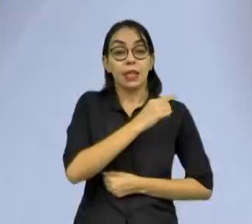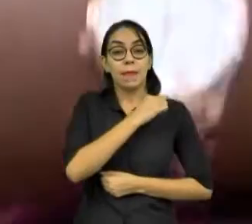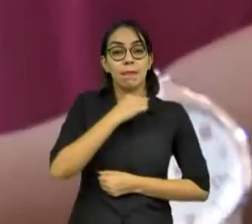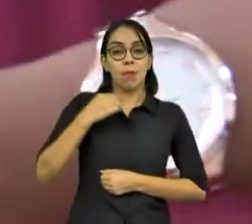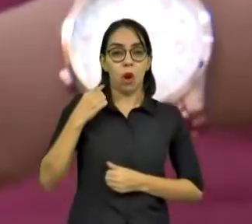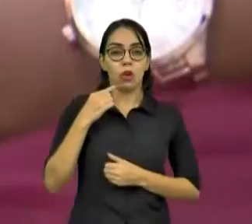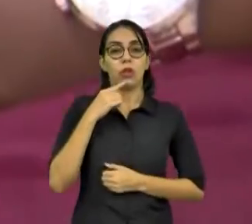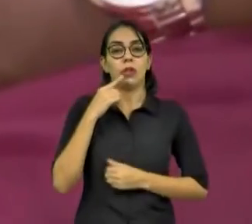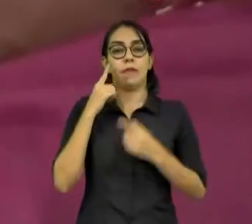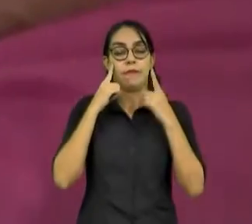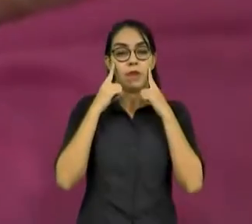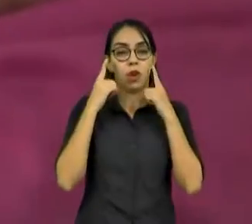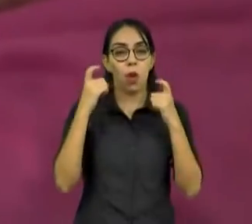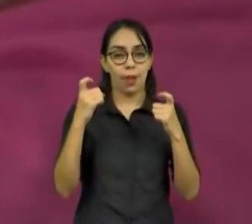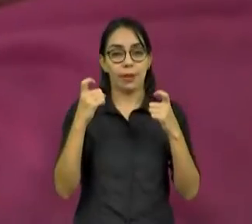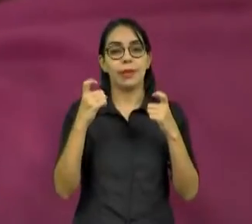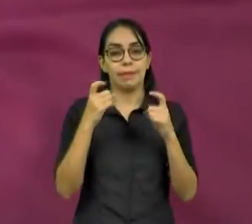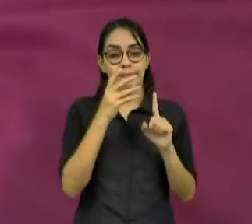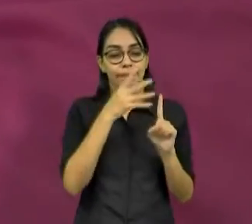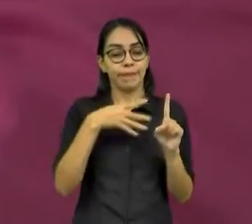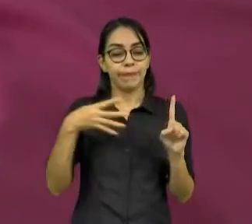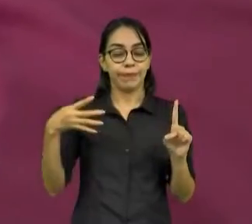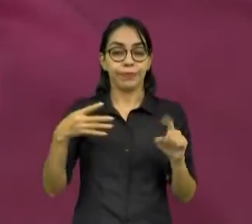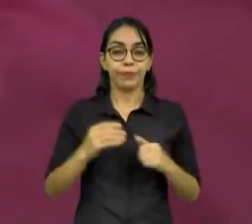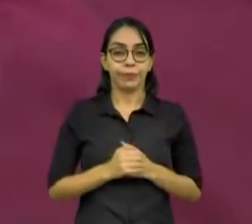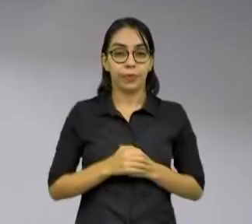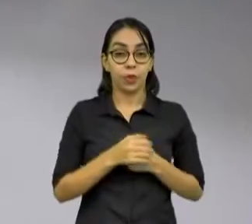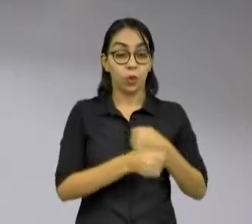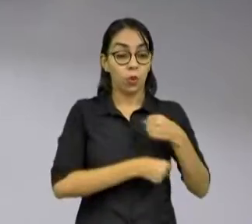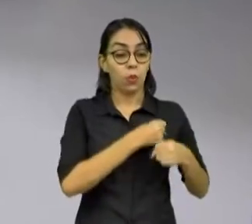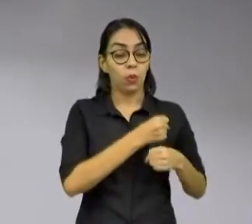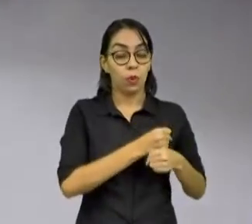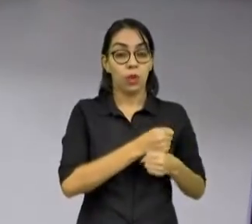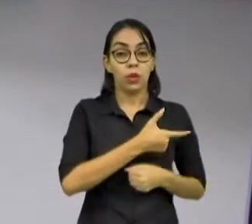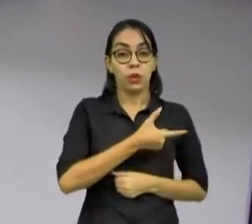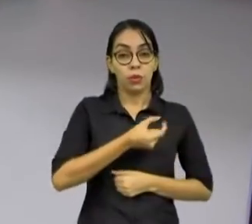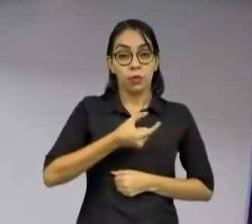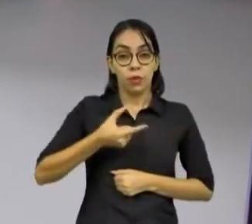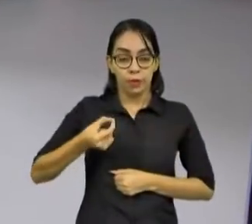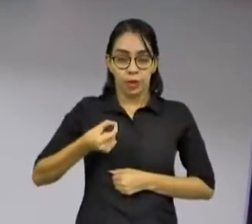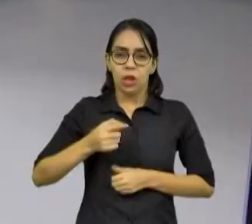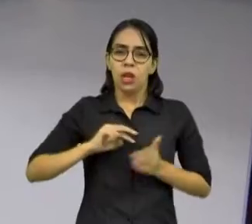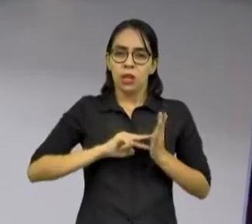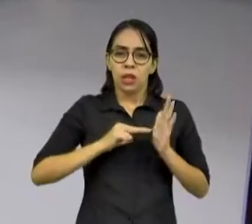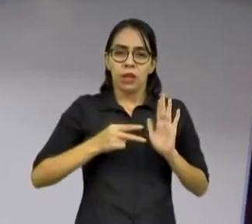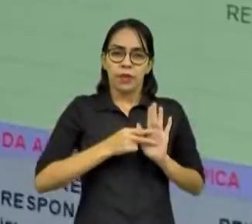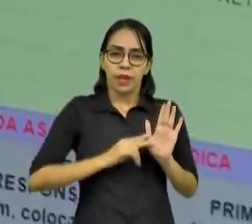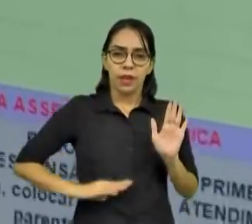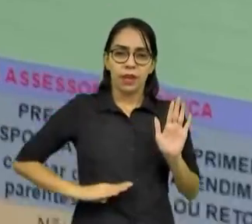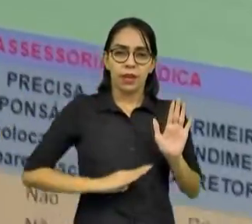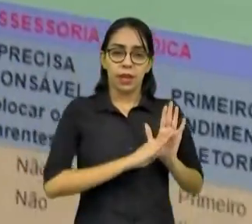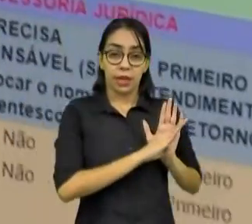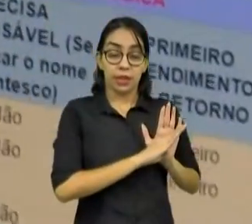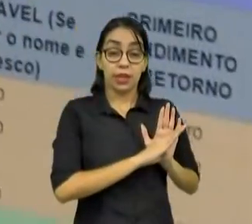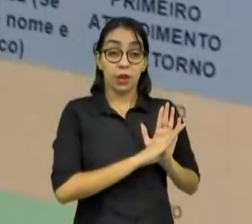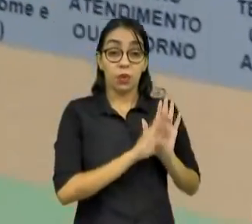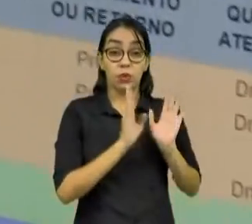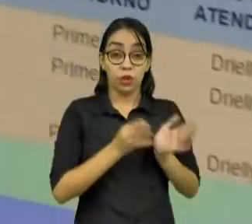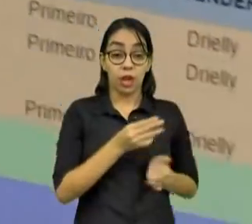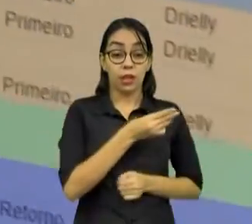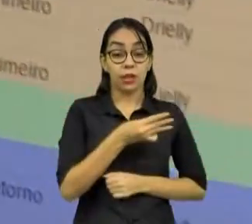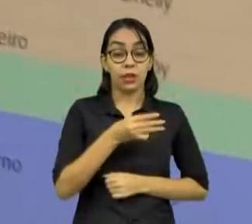LGBT. Em 2020, foram 237 casos, um crescimento de 33%, segundo o relatório